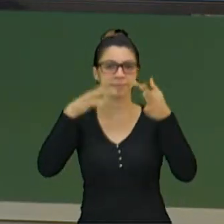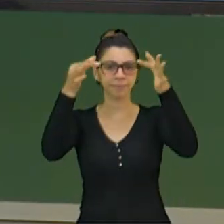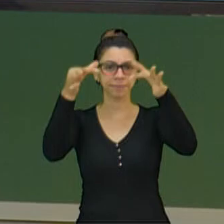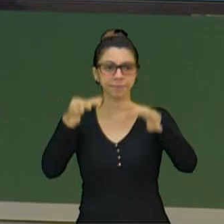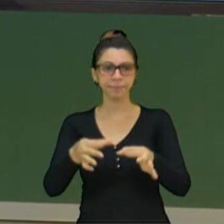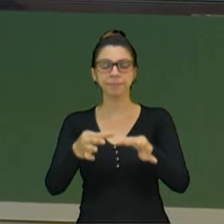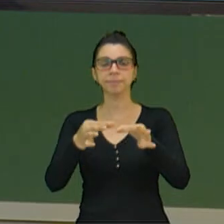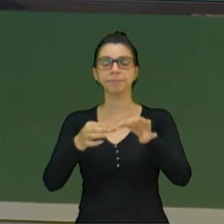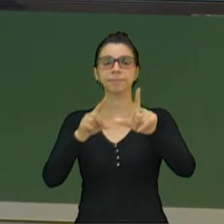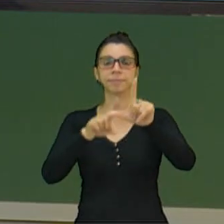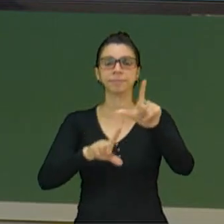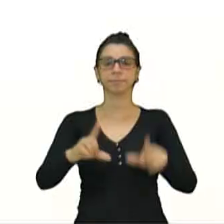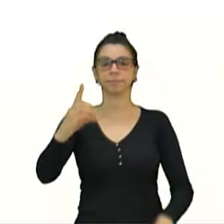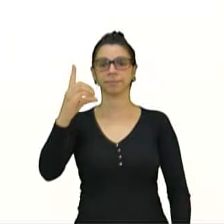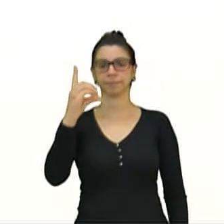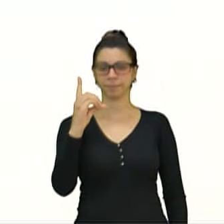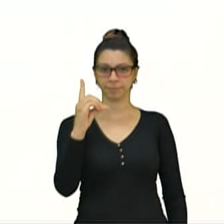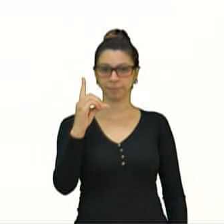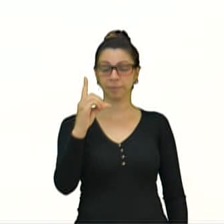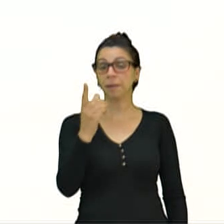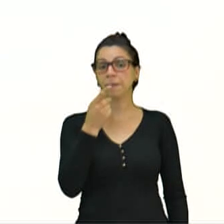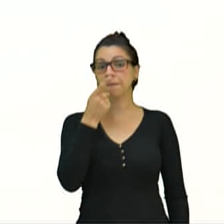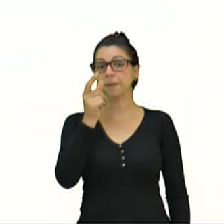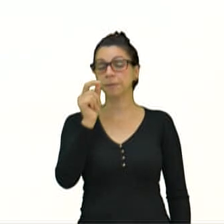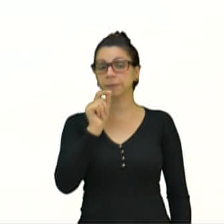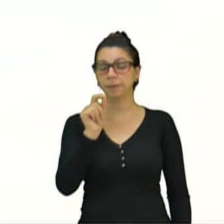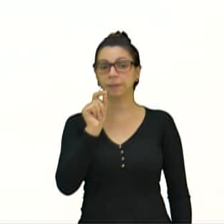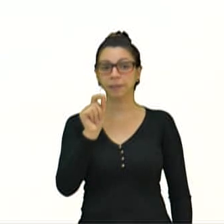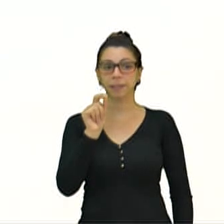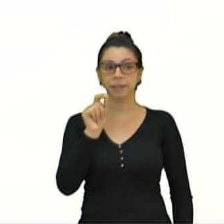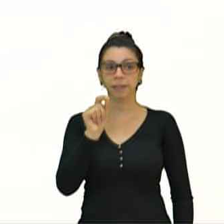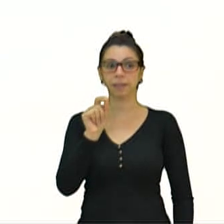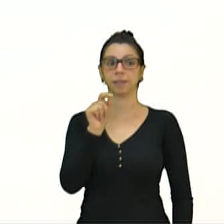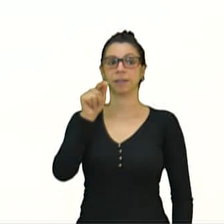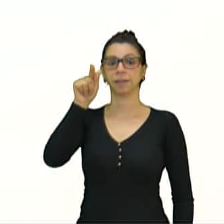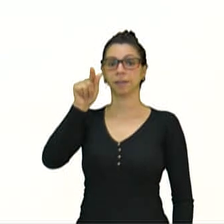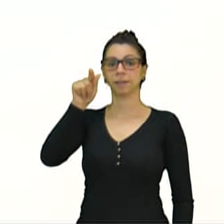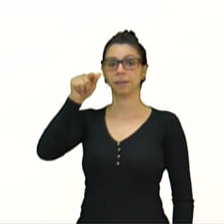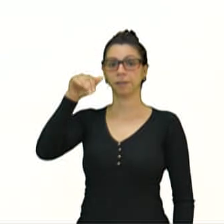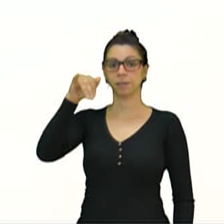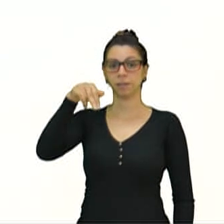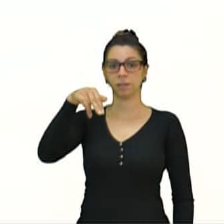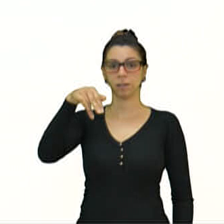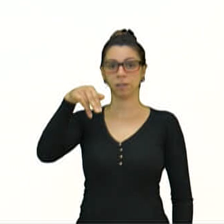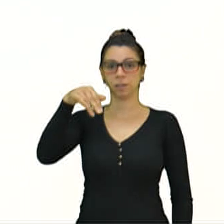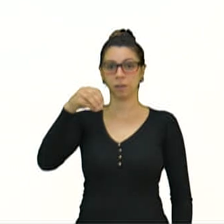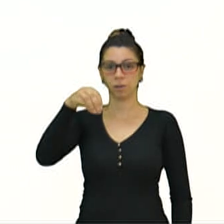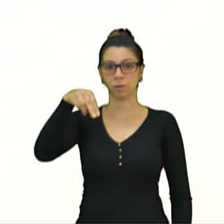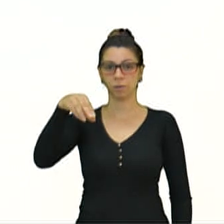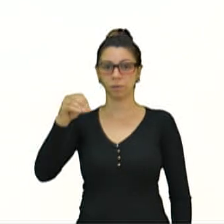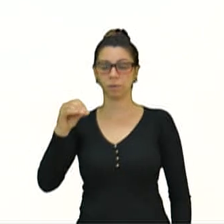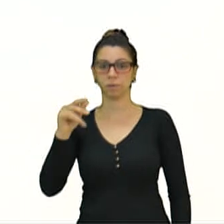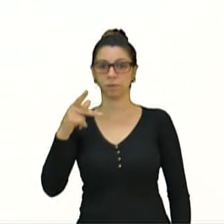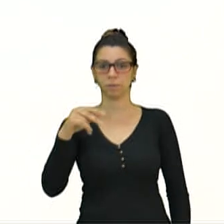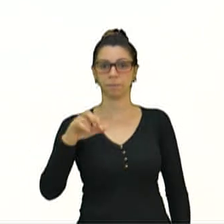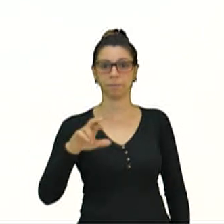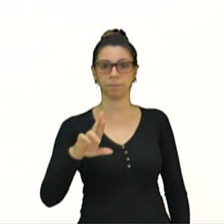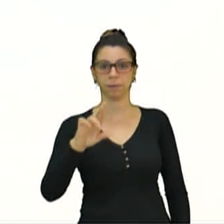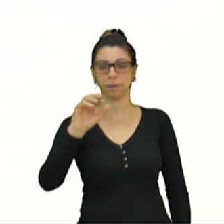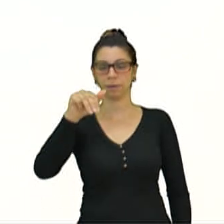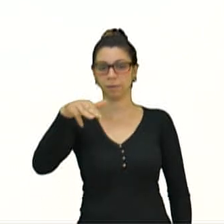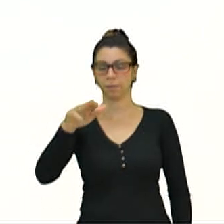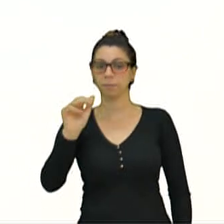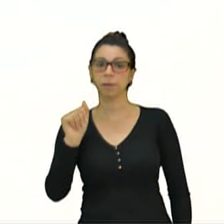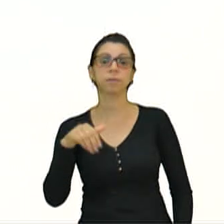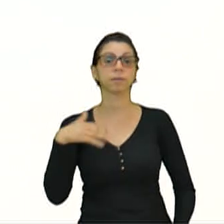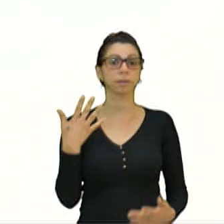atividade é a letra D, já que a gente está falando de gimnosperma, já que a gente falou de pinheiro do Paraná, de Podocarpus lamberti. Então,